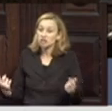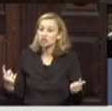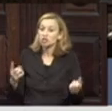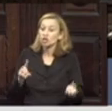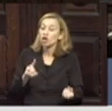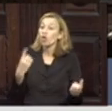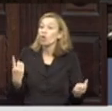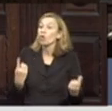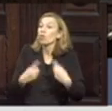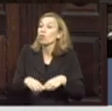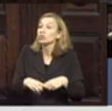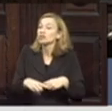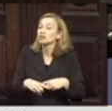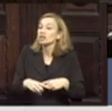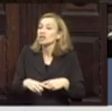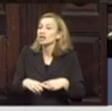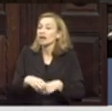população